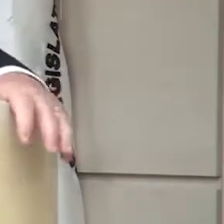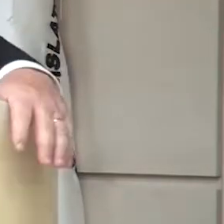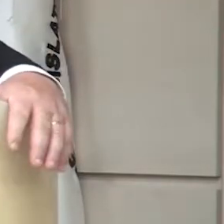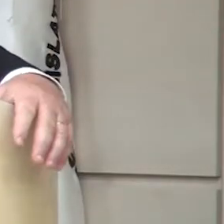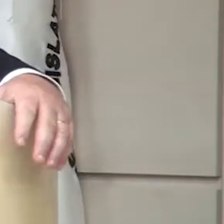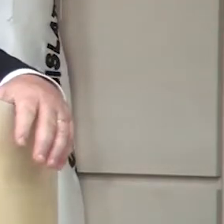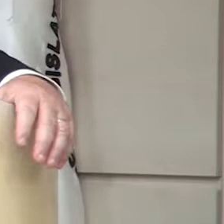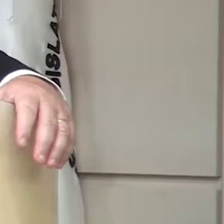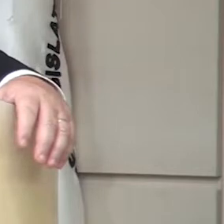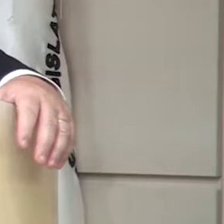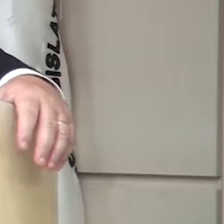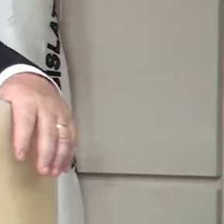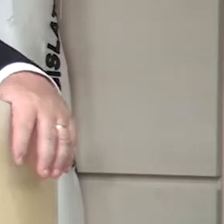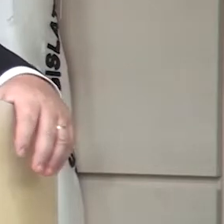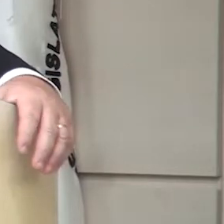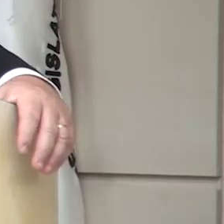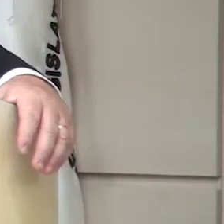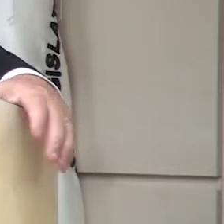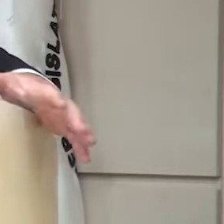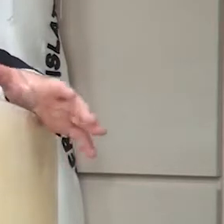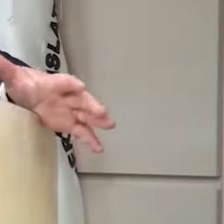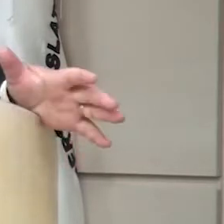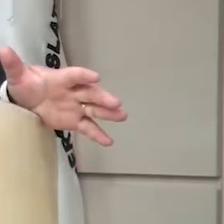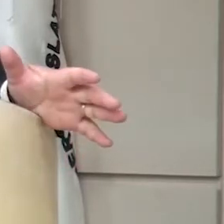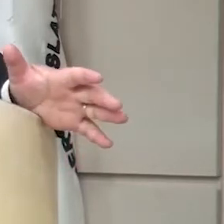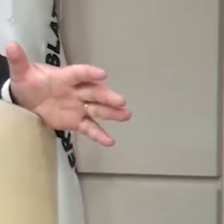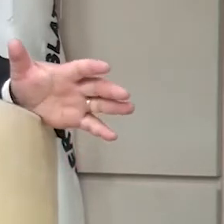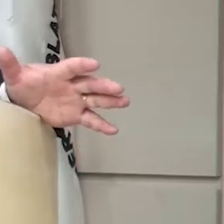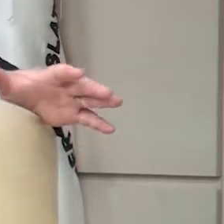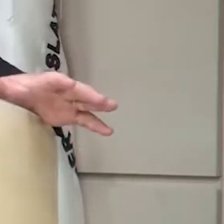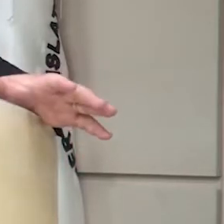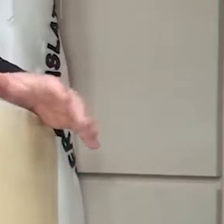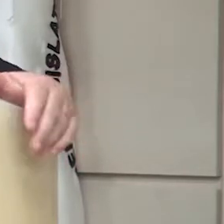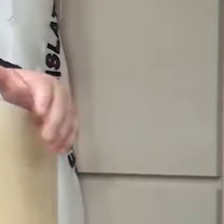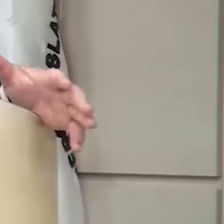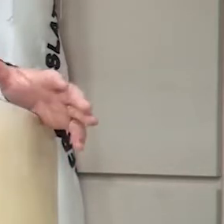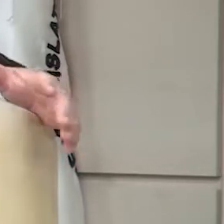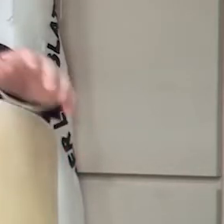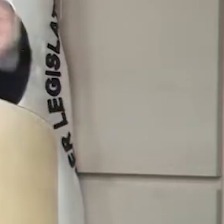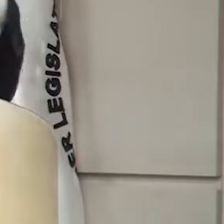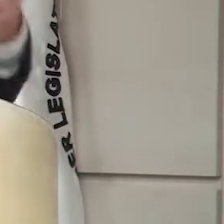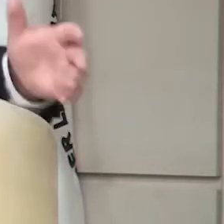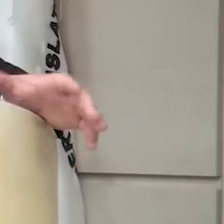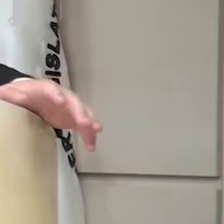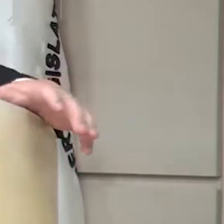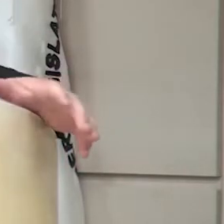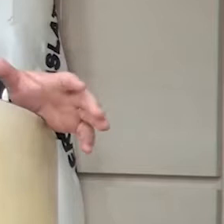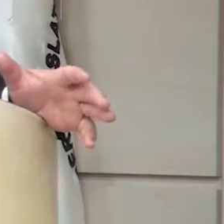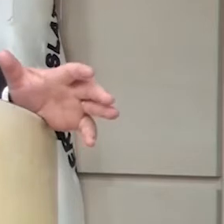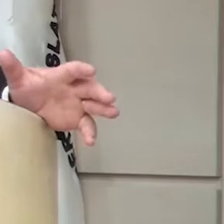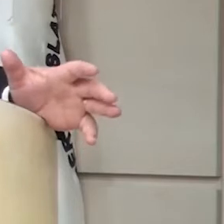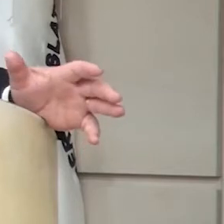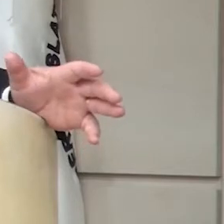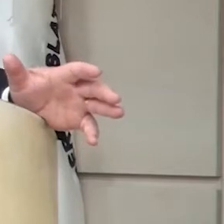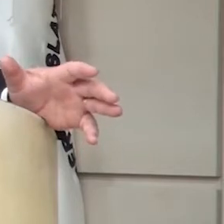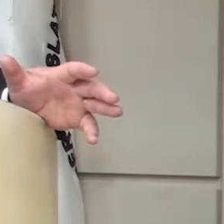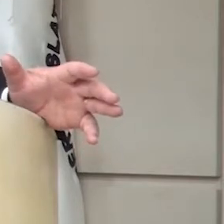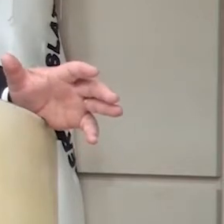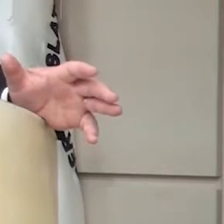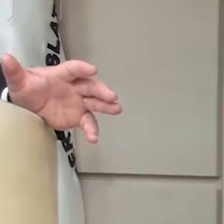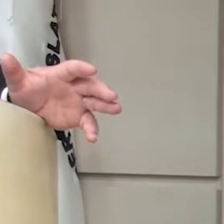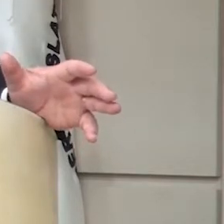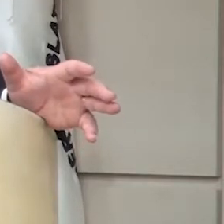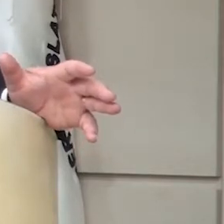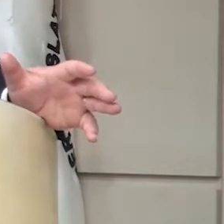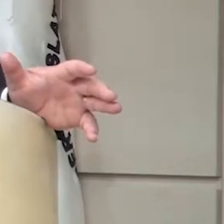na verdade, os Correios, e a gente sente por isso, e tomara que seja uma movimentação que daqui a pouco melhore, mas eu vejo